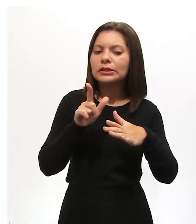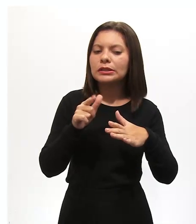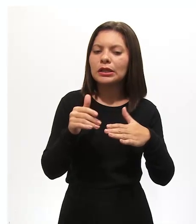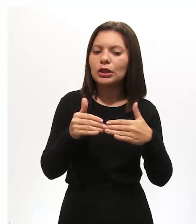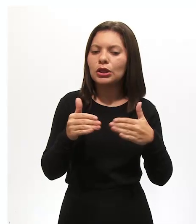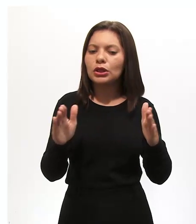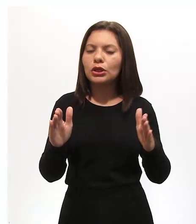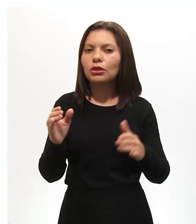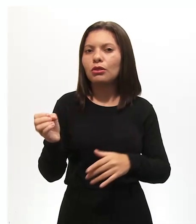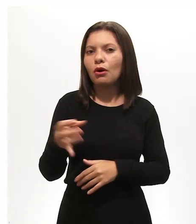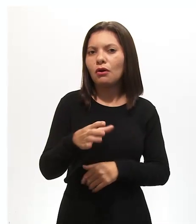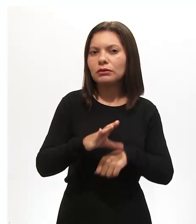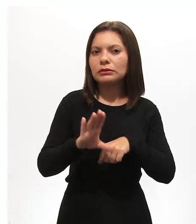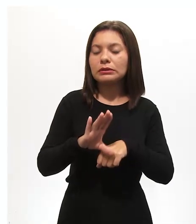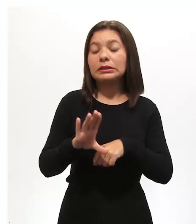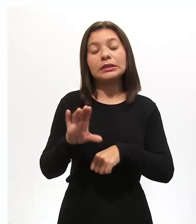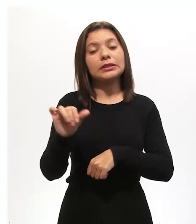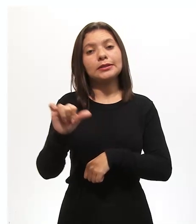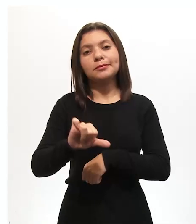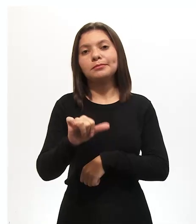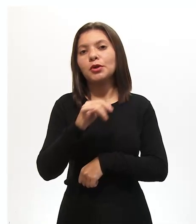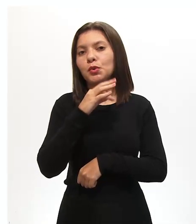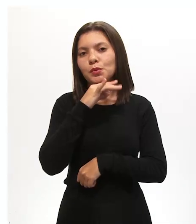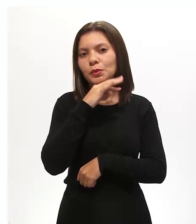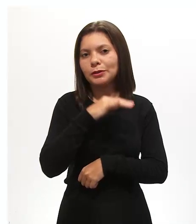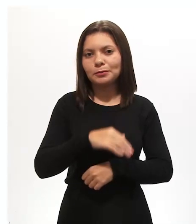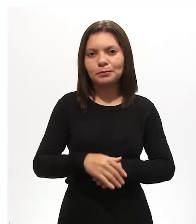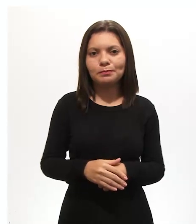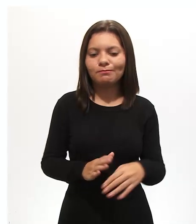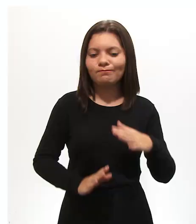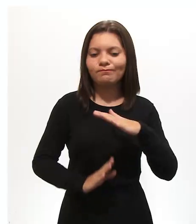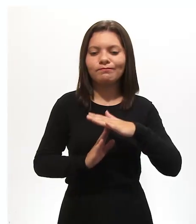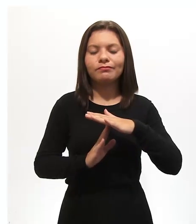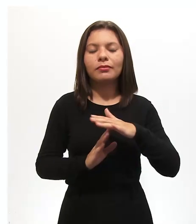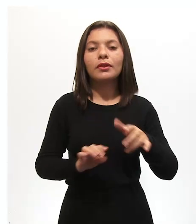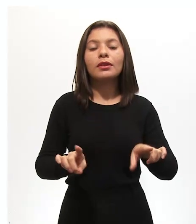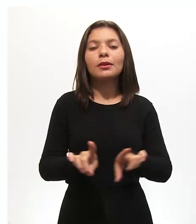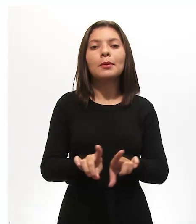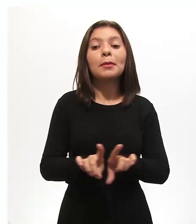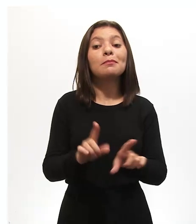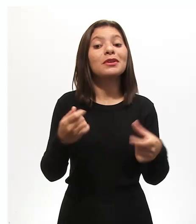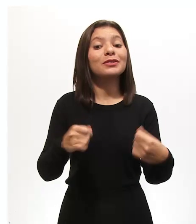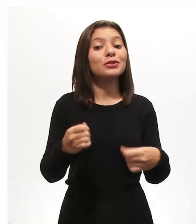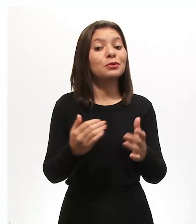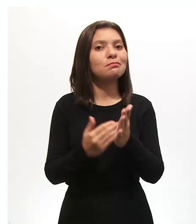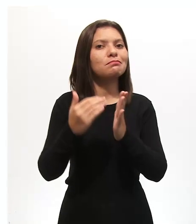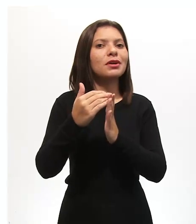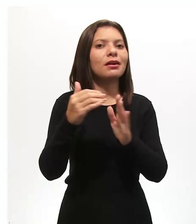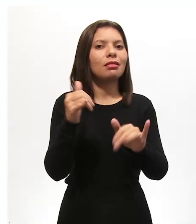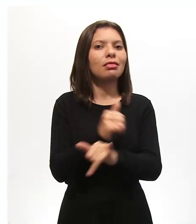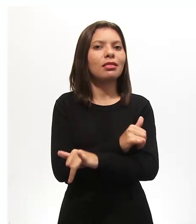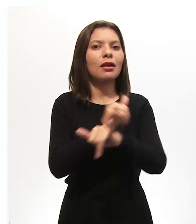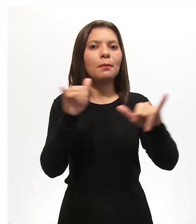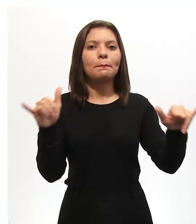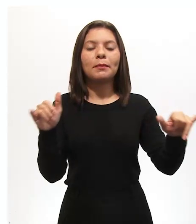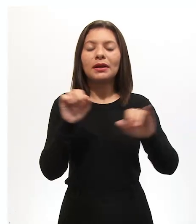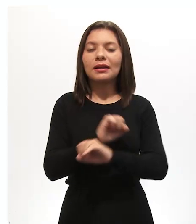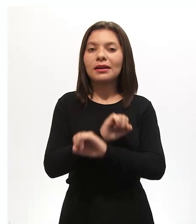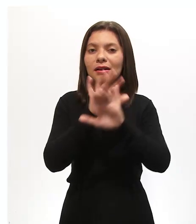novos cursos. Horrível, hein? E precisou tornar mais transparente